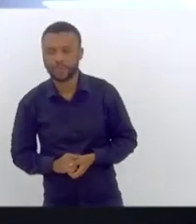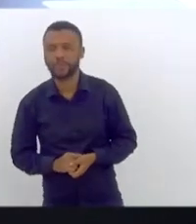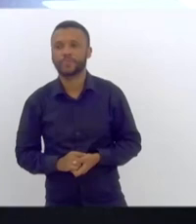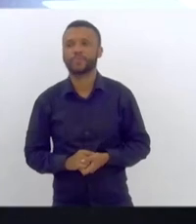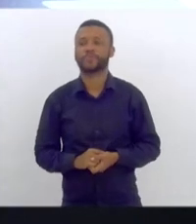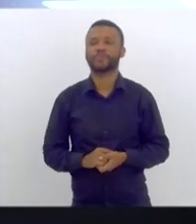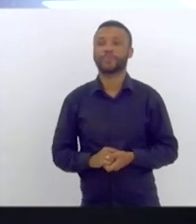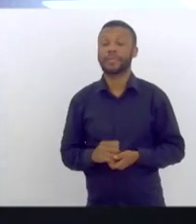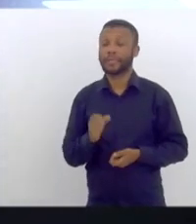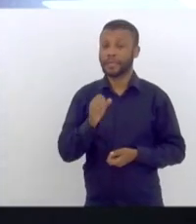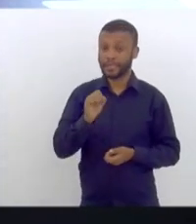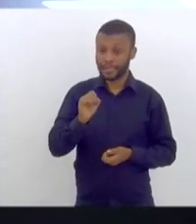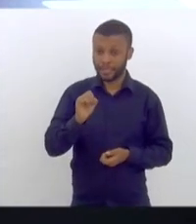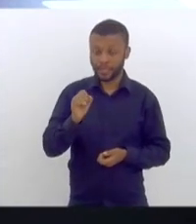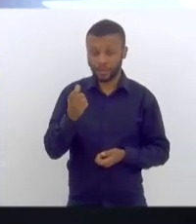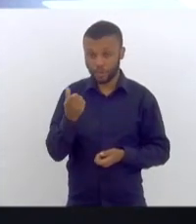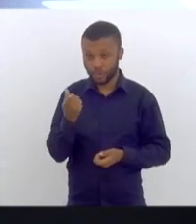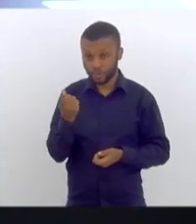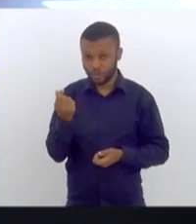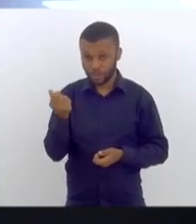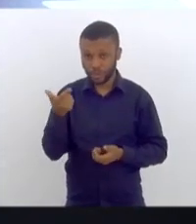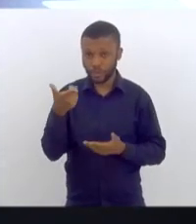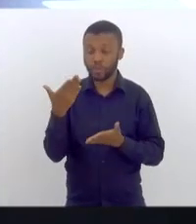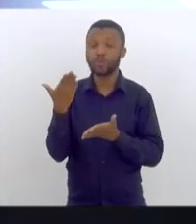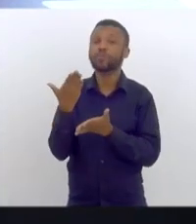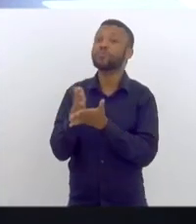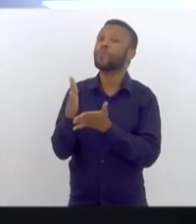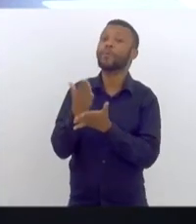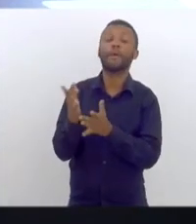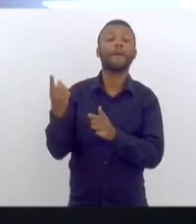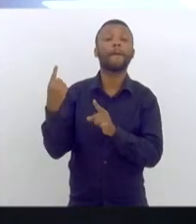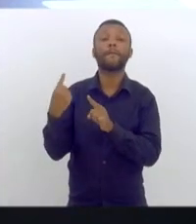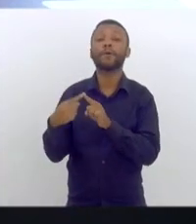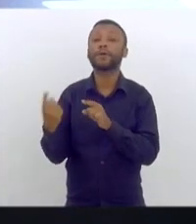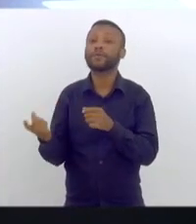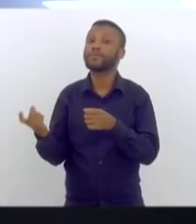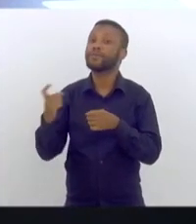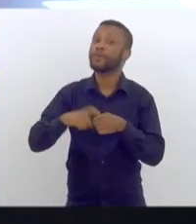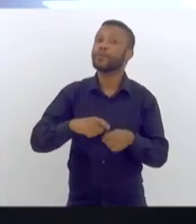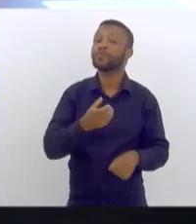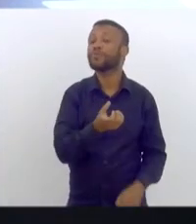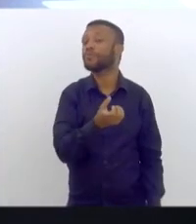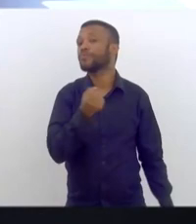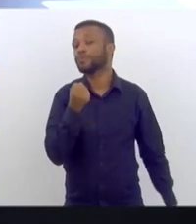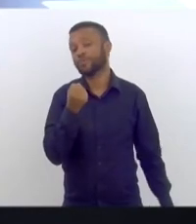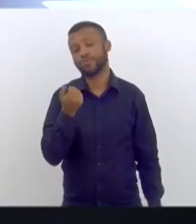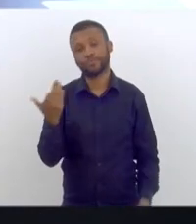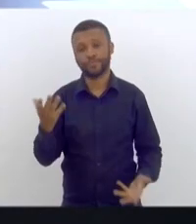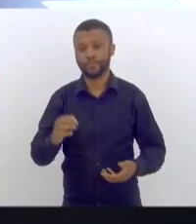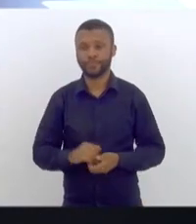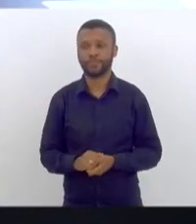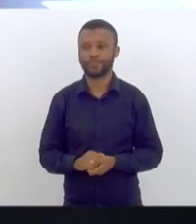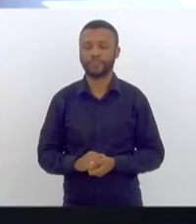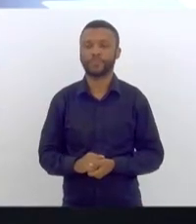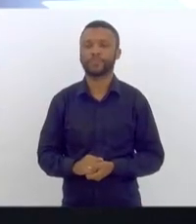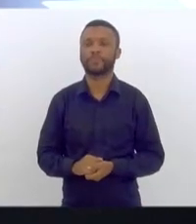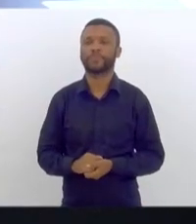se Sobrou dinheiro por que que não volta para o fundo tem que ir para aumentar o capital da Grécia